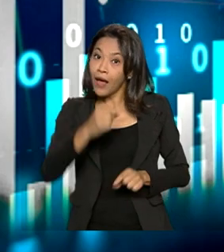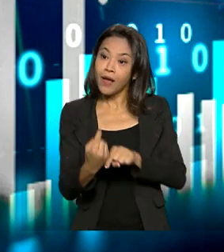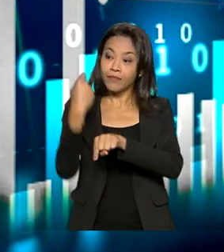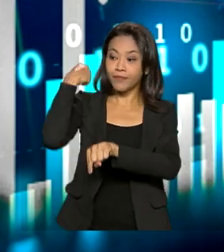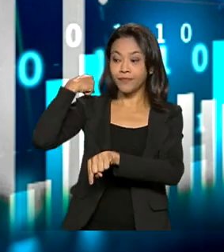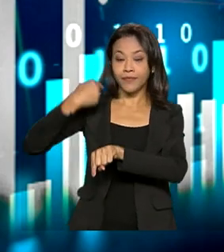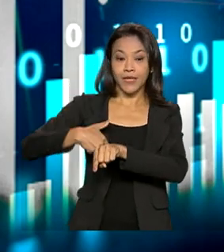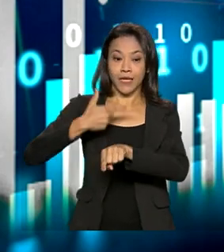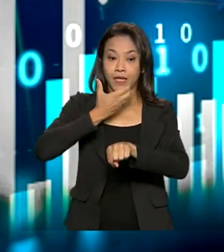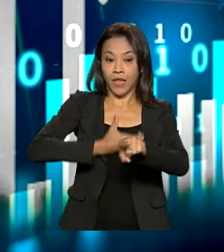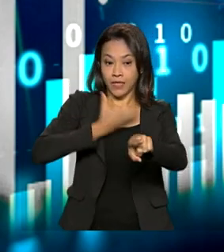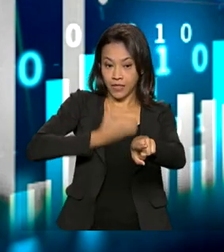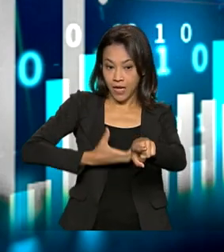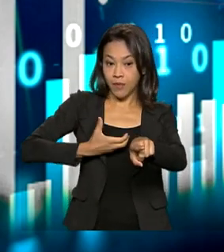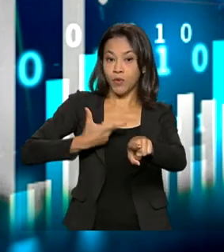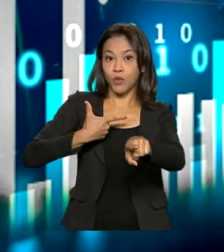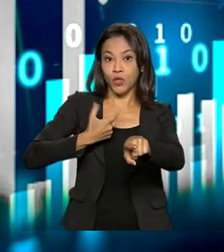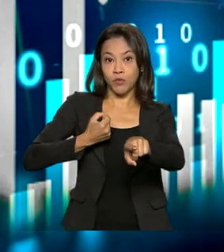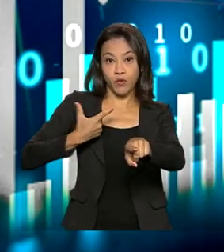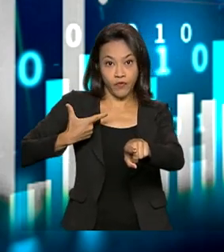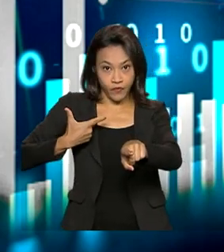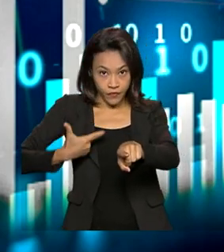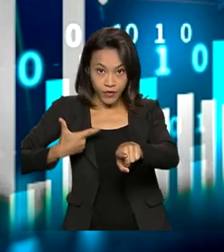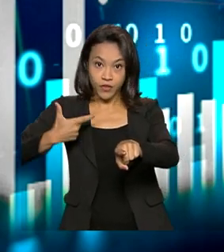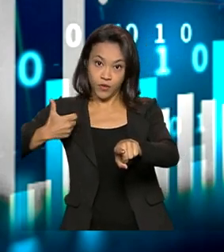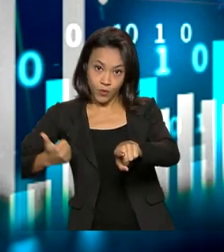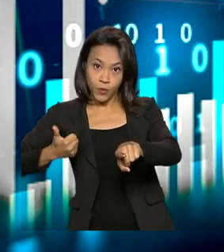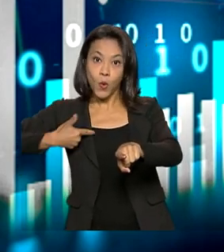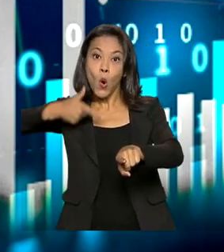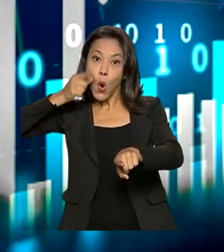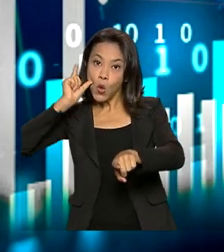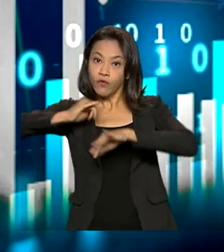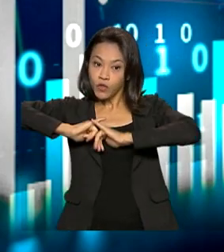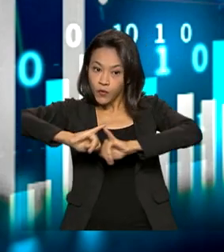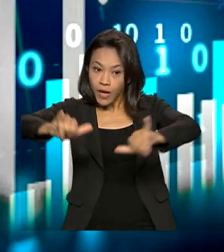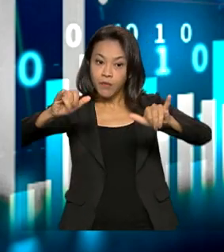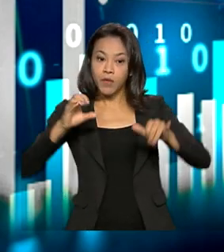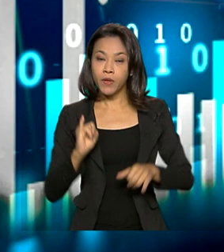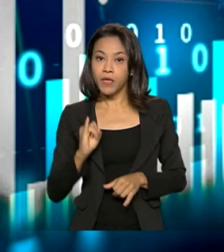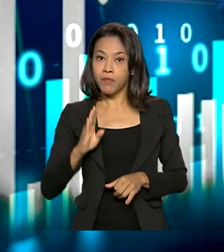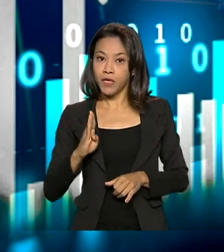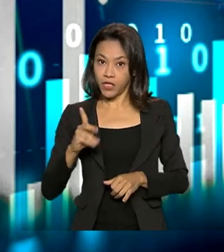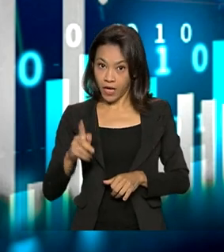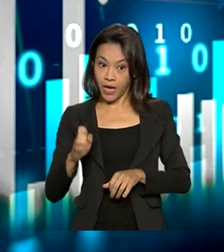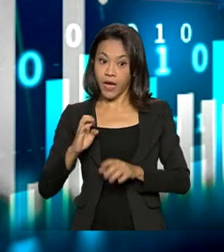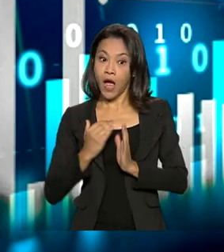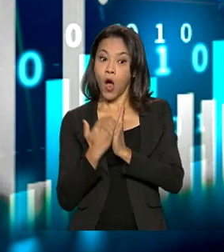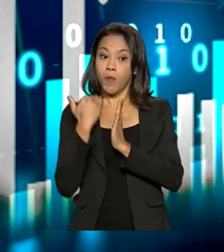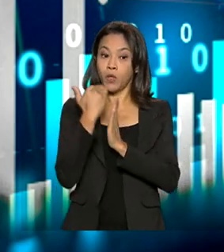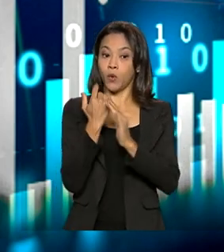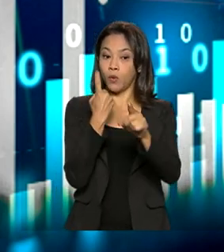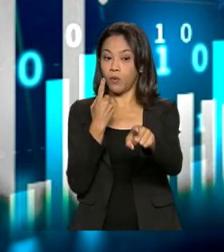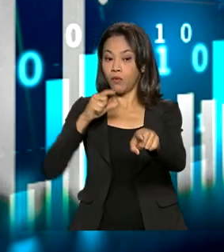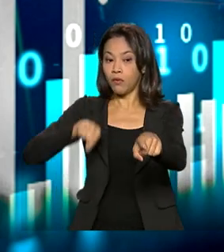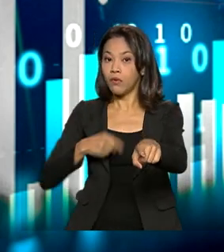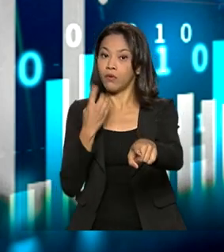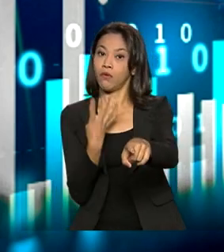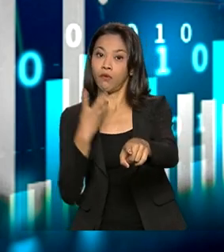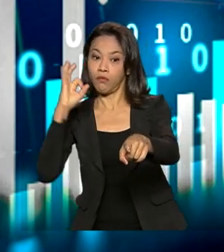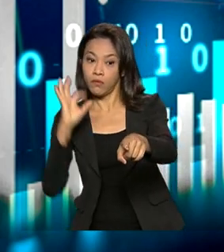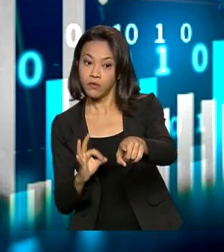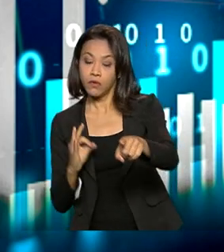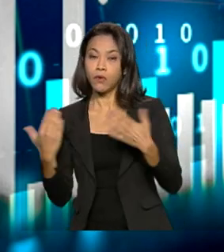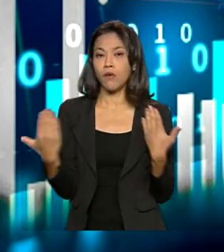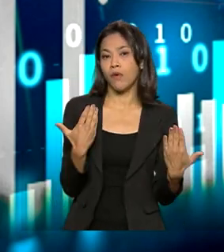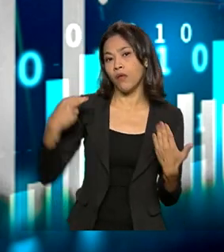2021, de acordo com a pesquisa do IBGE publicada ontem, o setor de serviços cresceu 1,4% em relação a